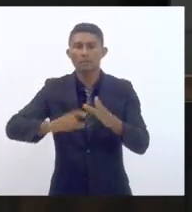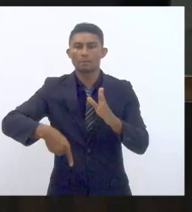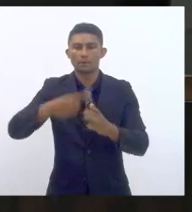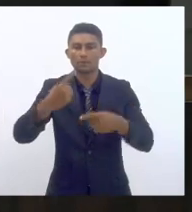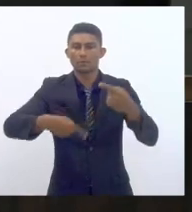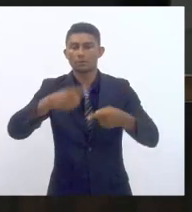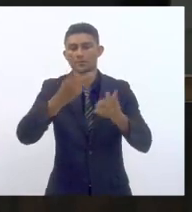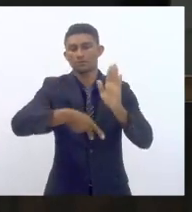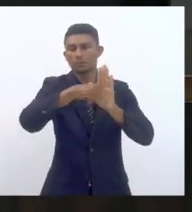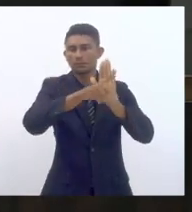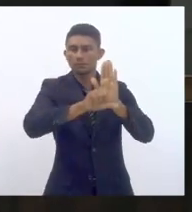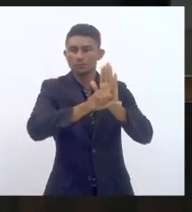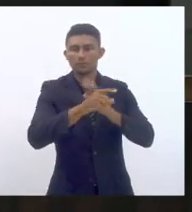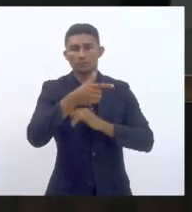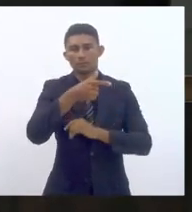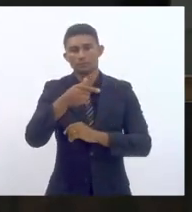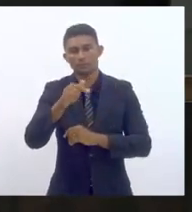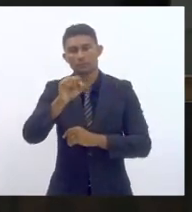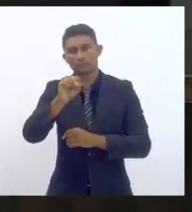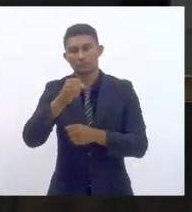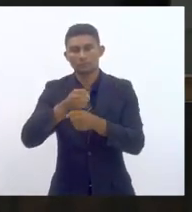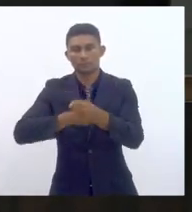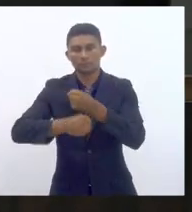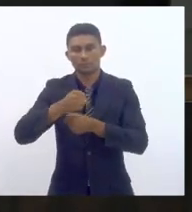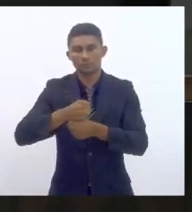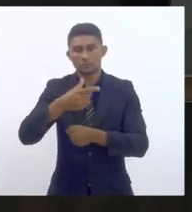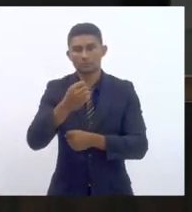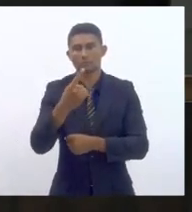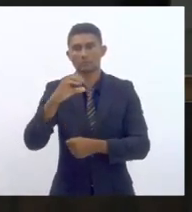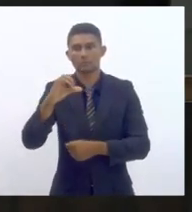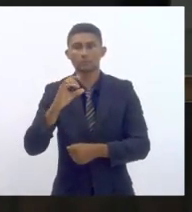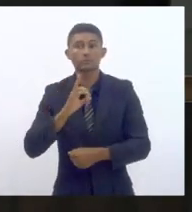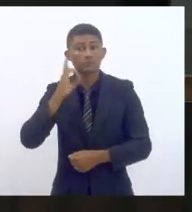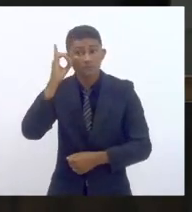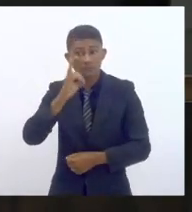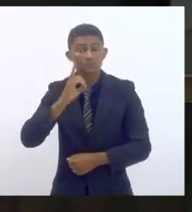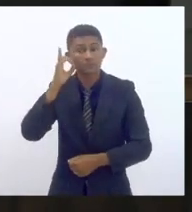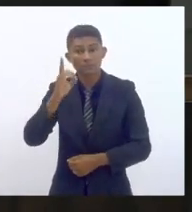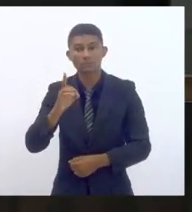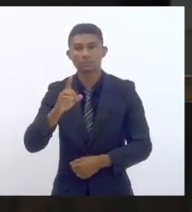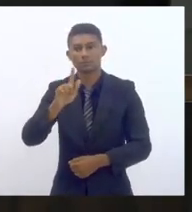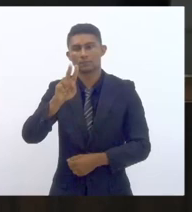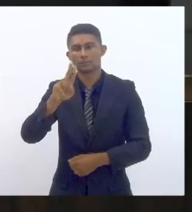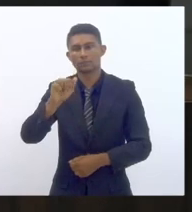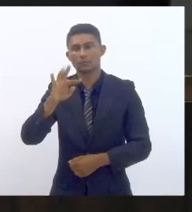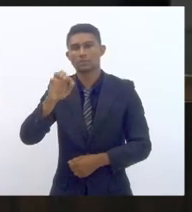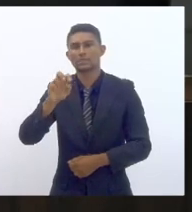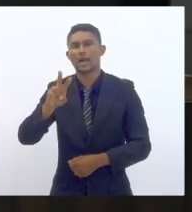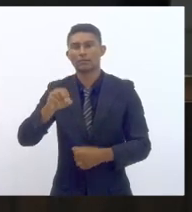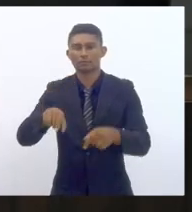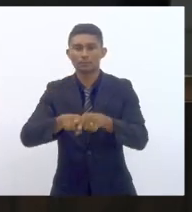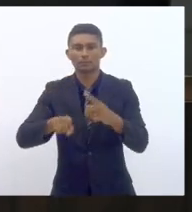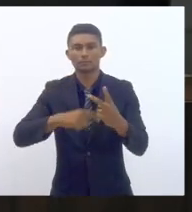discussão, projeto de lei 27819, de autoria do deputado, dos deputados Gustavo Tutuca e Valdeca